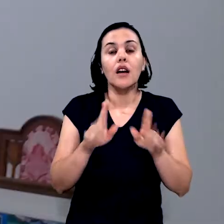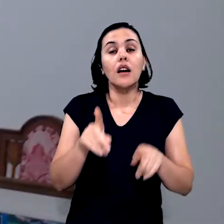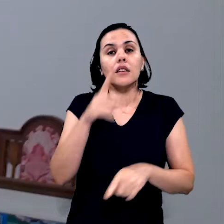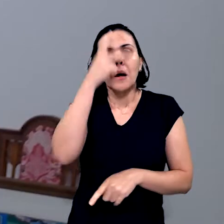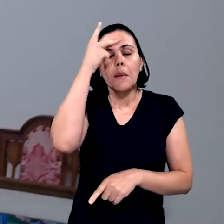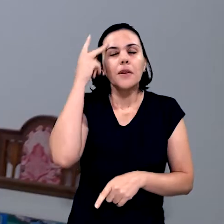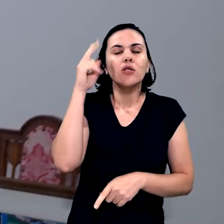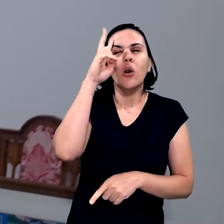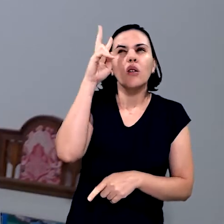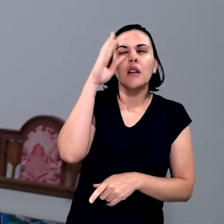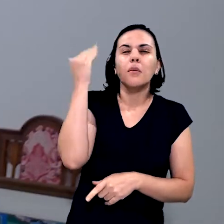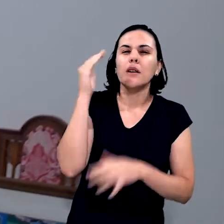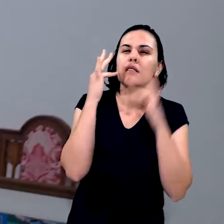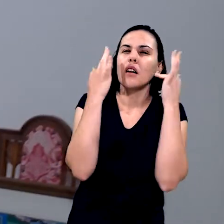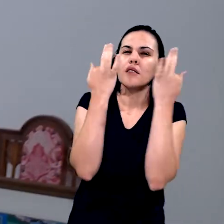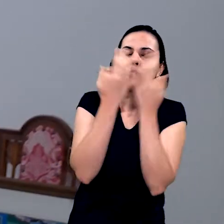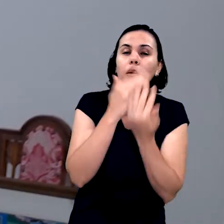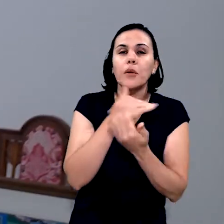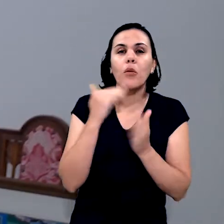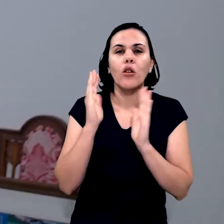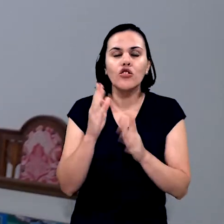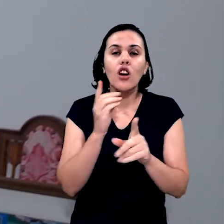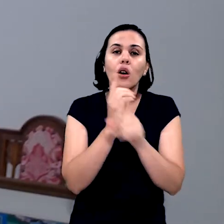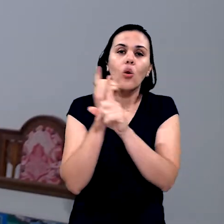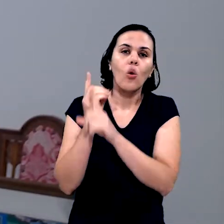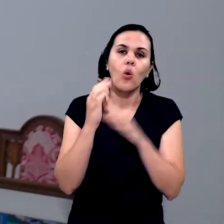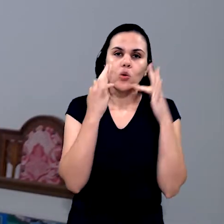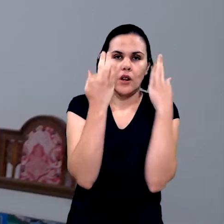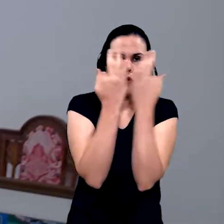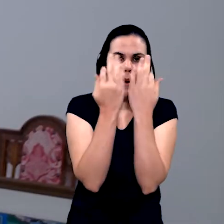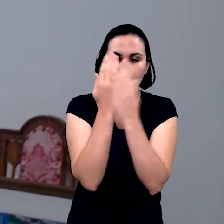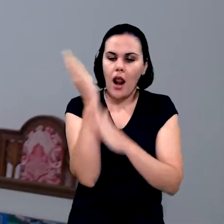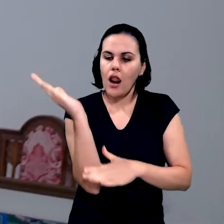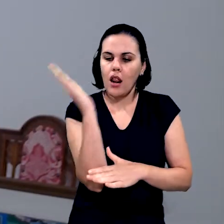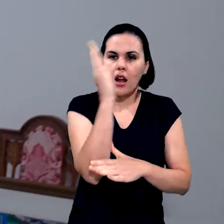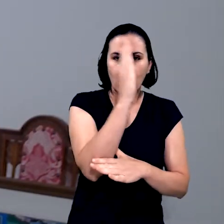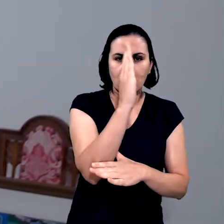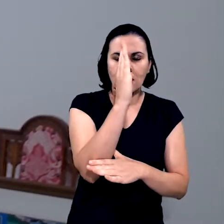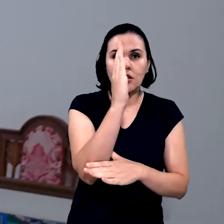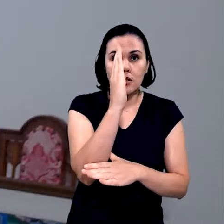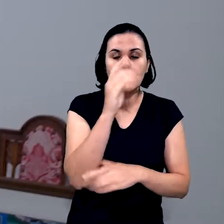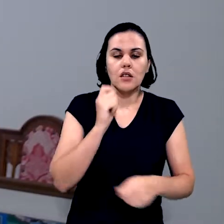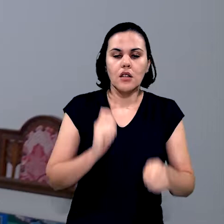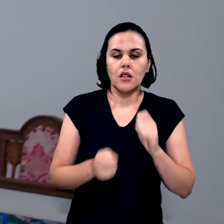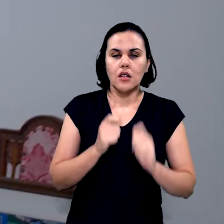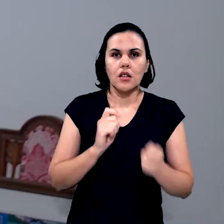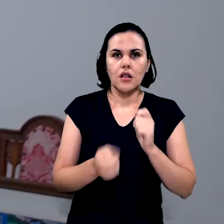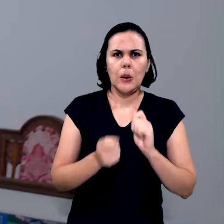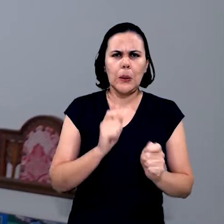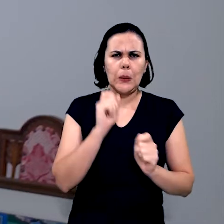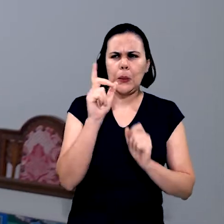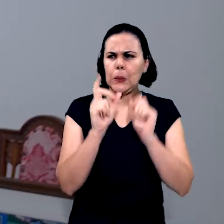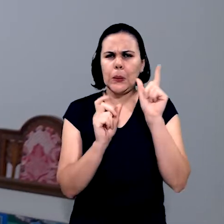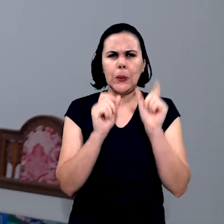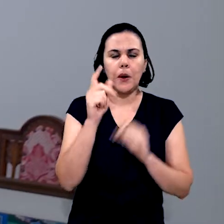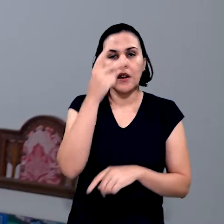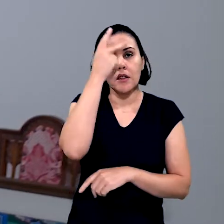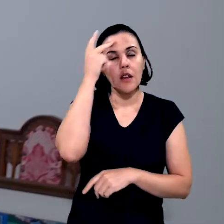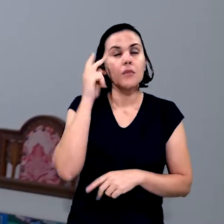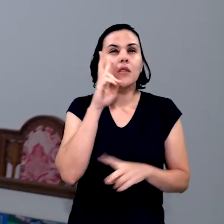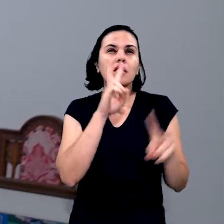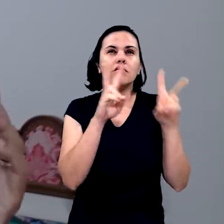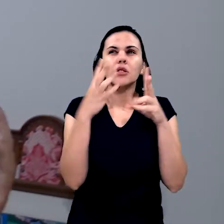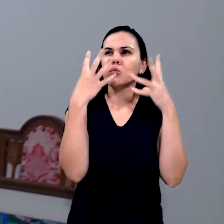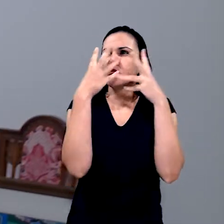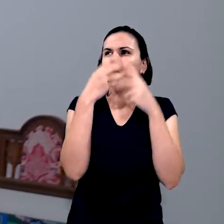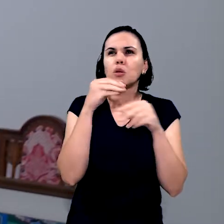só lembro dos entes que já se foram, é um encontro entre as famílias, e o momento que o mastro está erguido e a banda toca os fogos, aí o